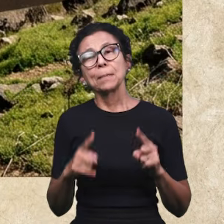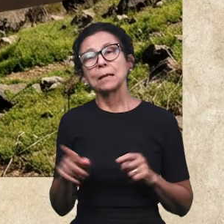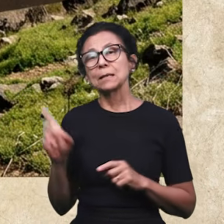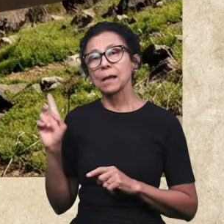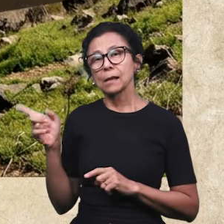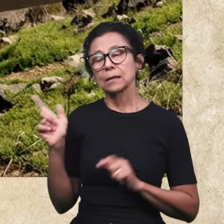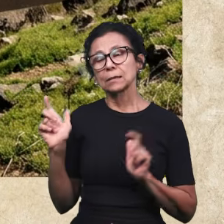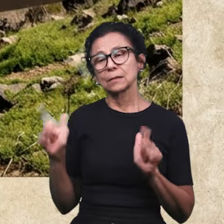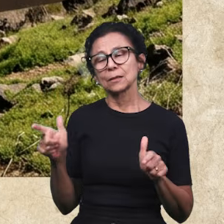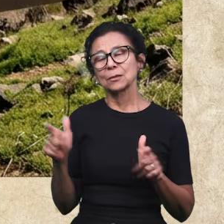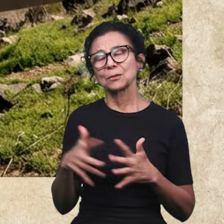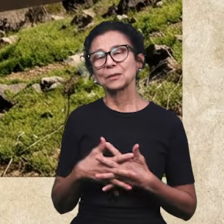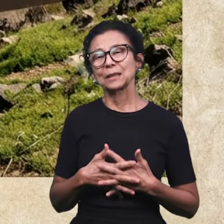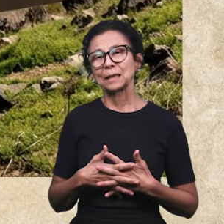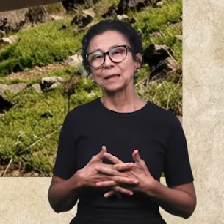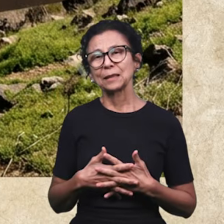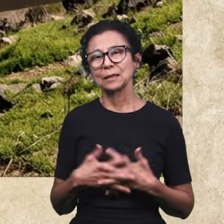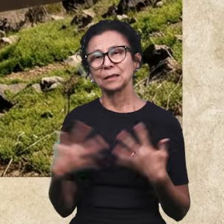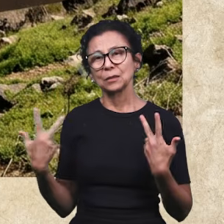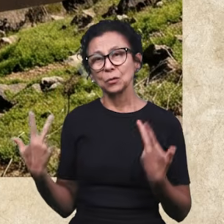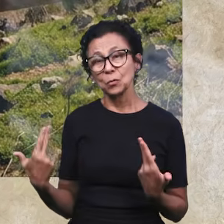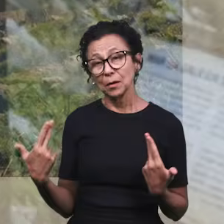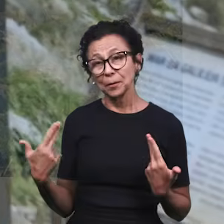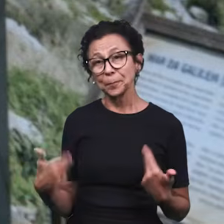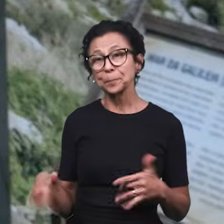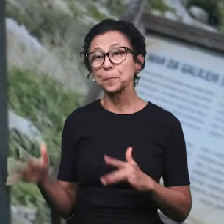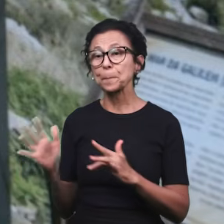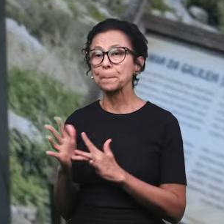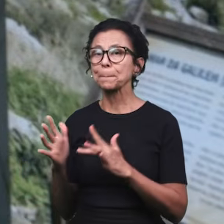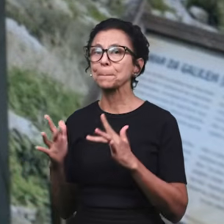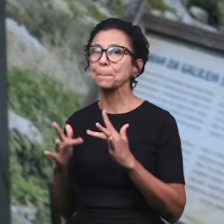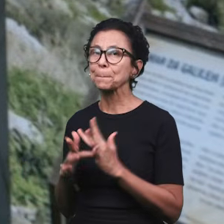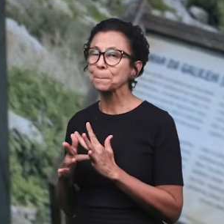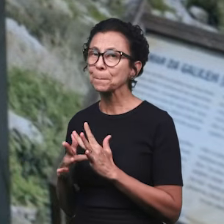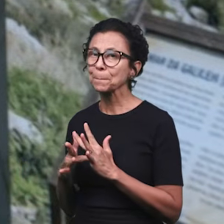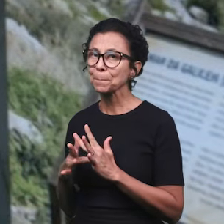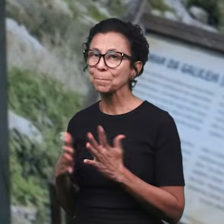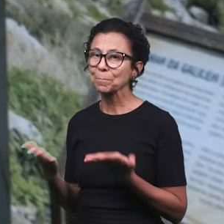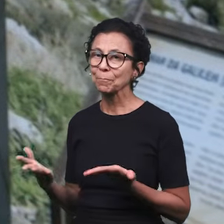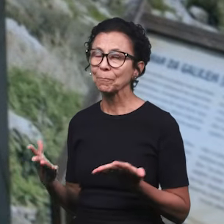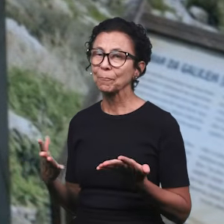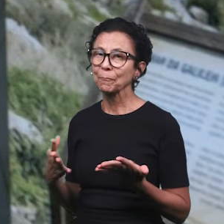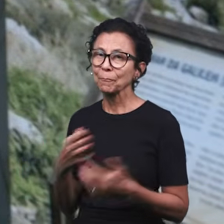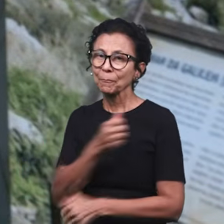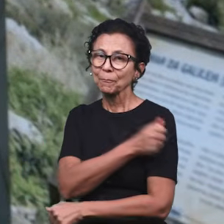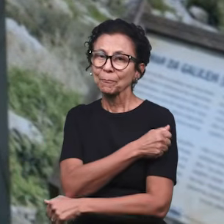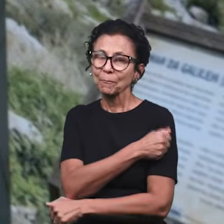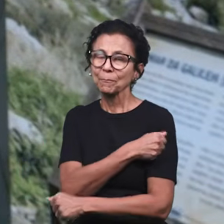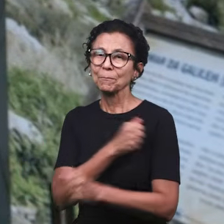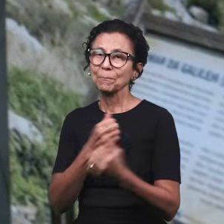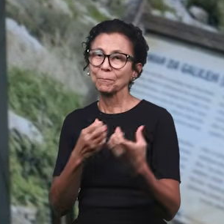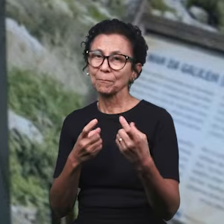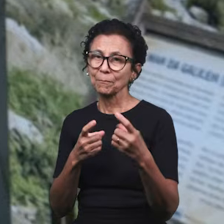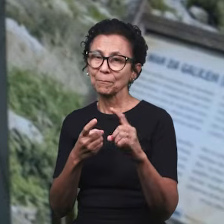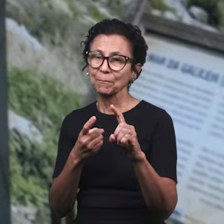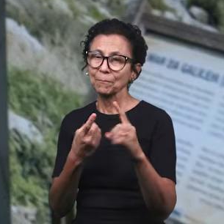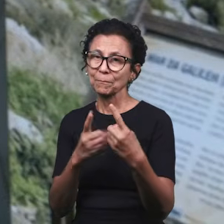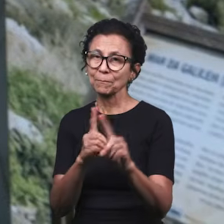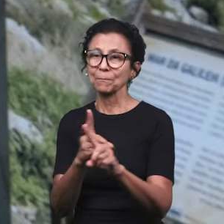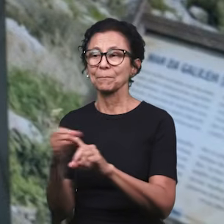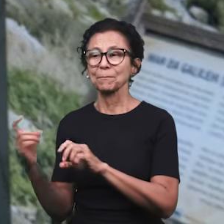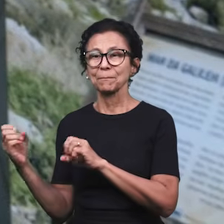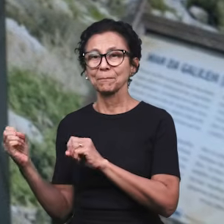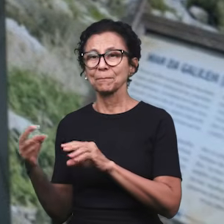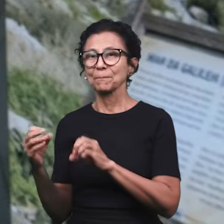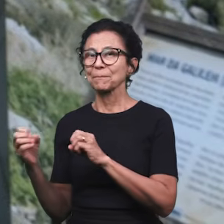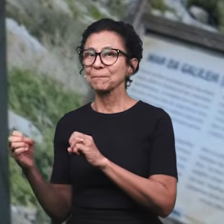seus alunos, os seus discípulos. Por quê? Qual foi o instrumento de trabalho de Pedro?